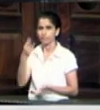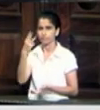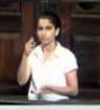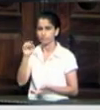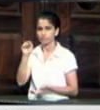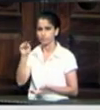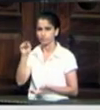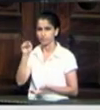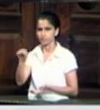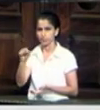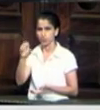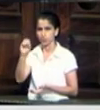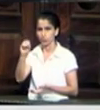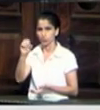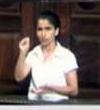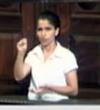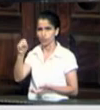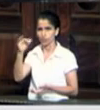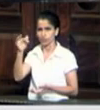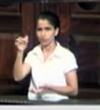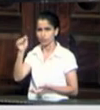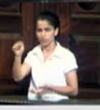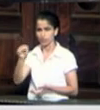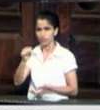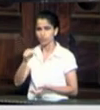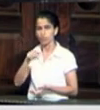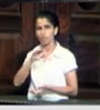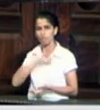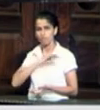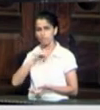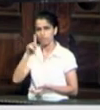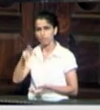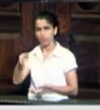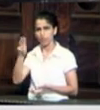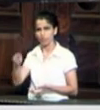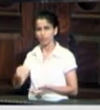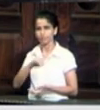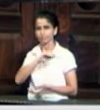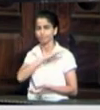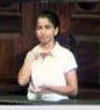3.087 policiais militares foram mortos,